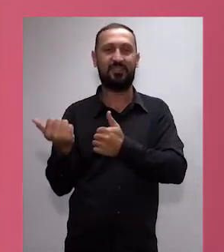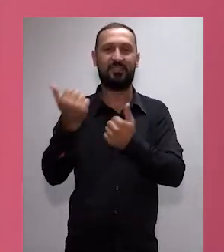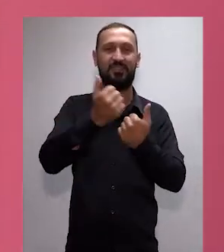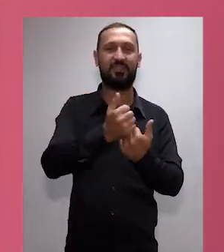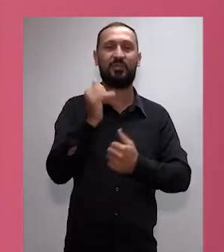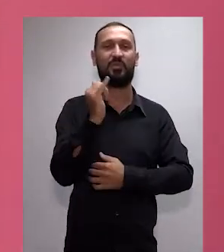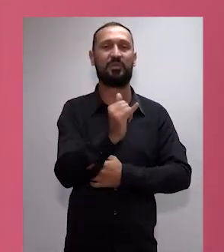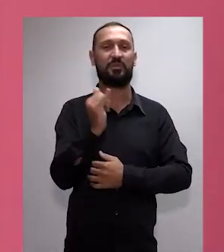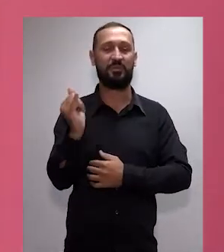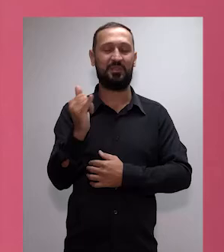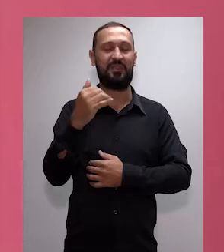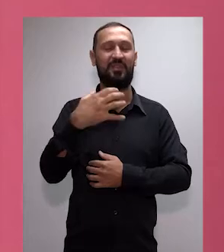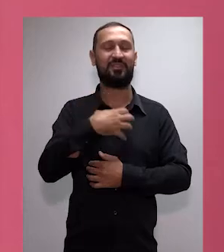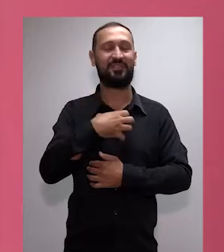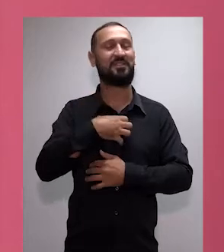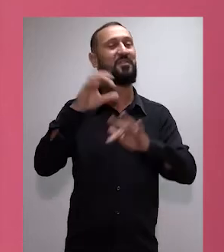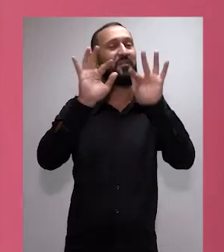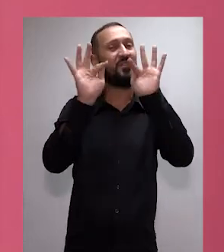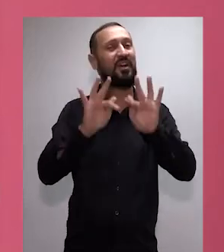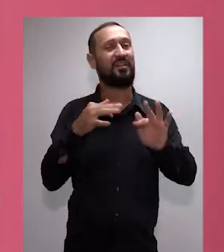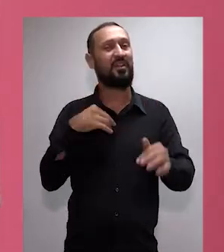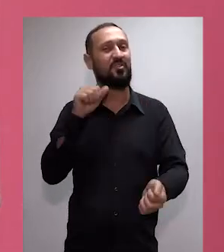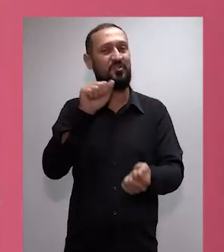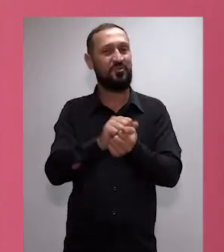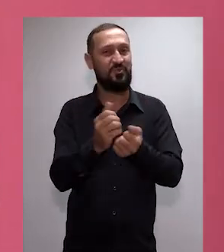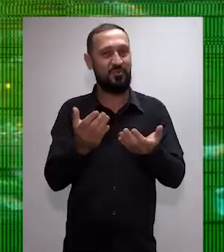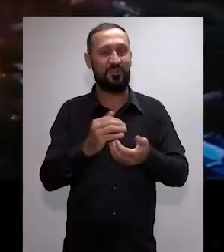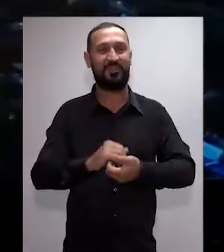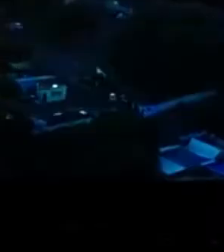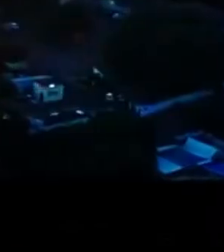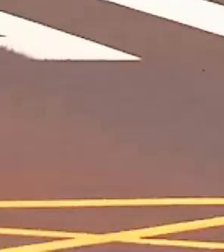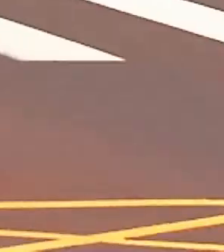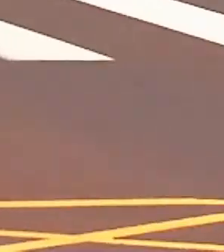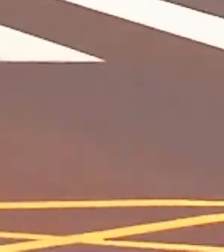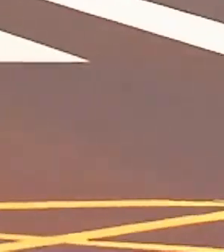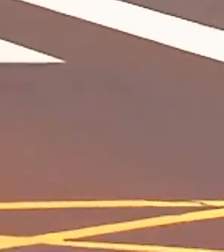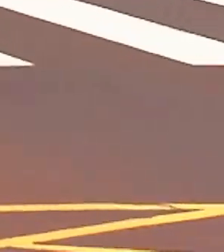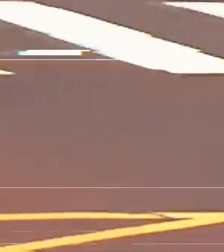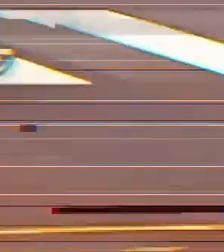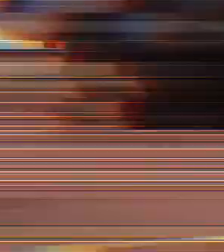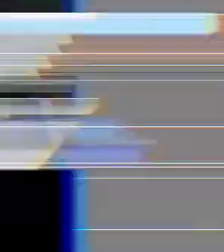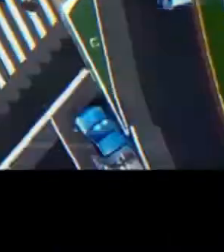todos os instrutores. Estou muito feliz de estar aqui com vocês hoje.